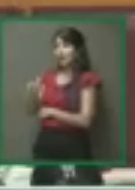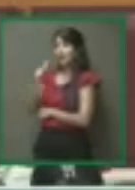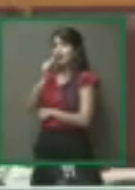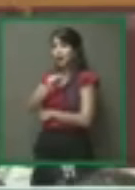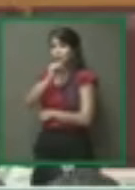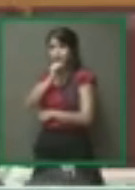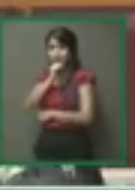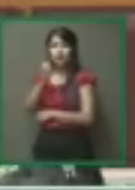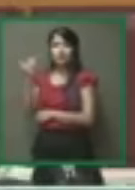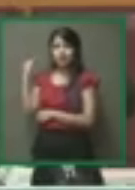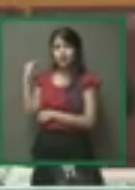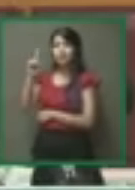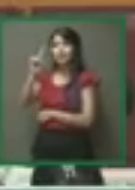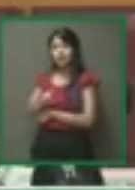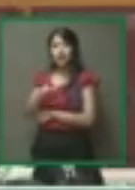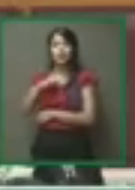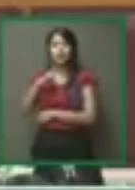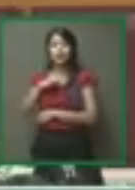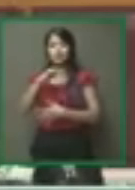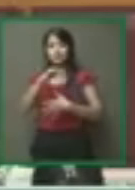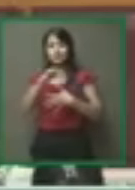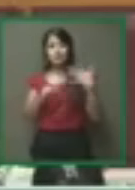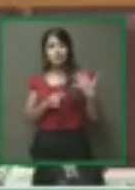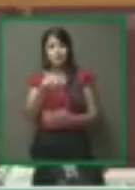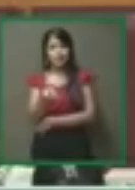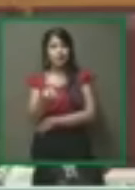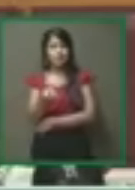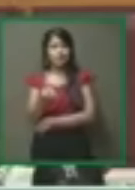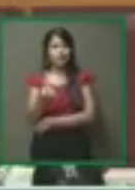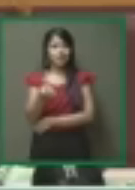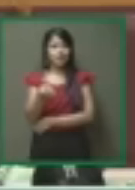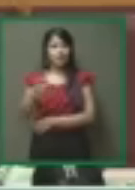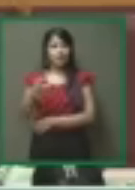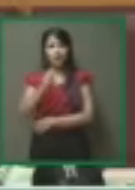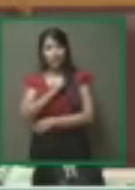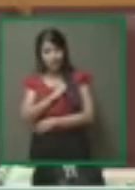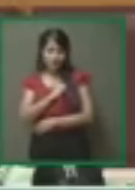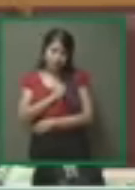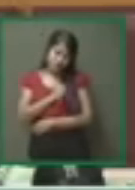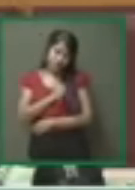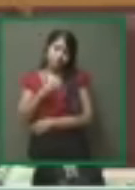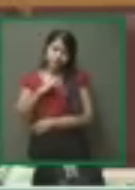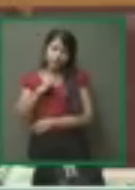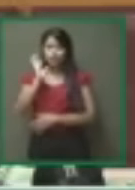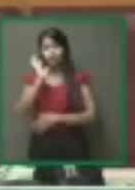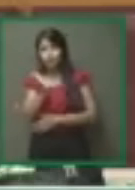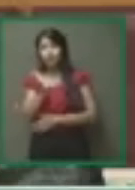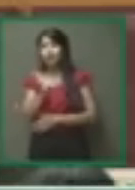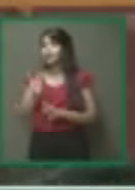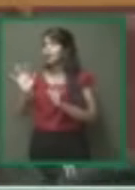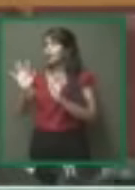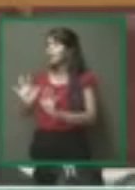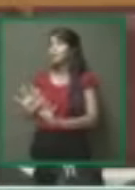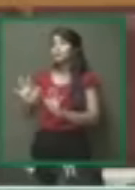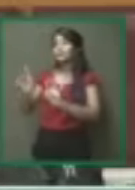no último ano, foi vítima de 6 infartos, passou por procedimento, fez a instalação de 8